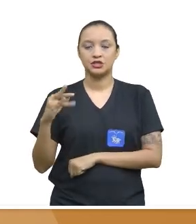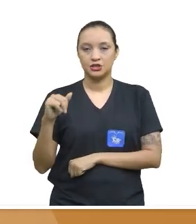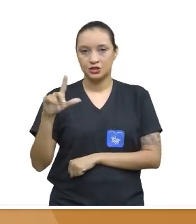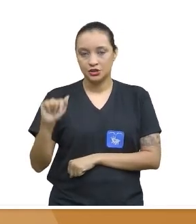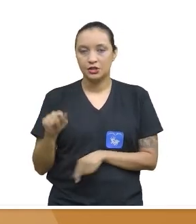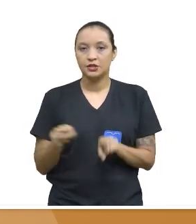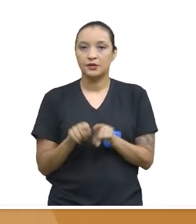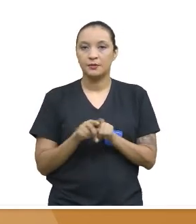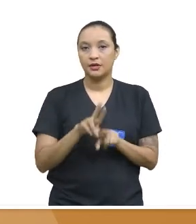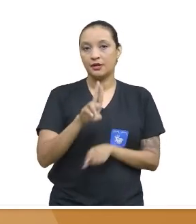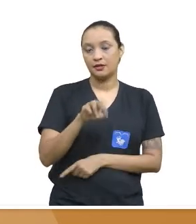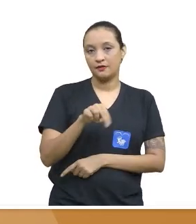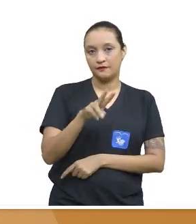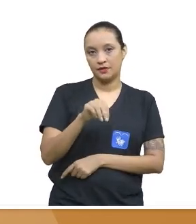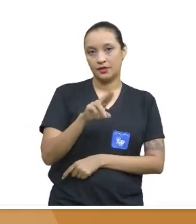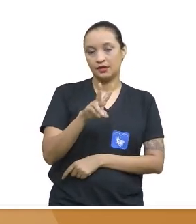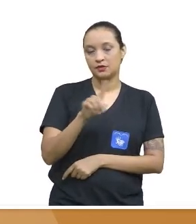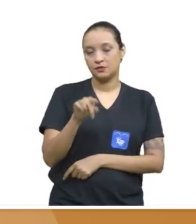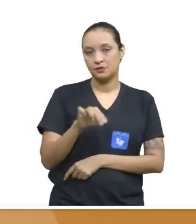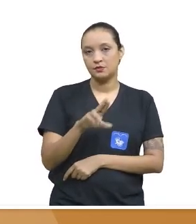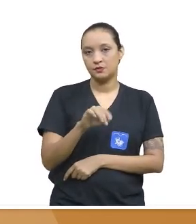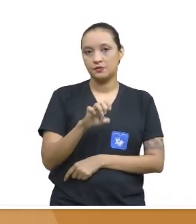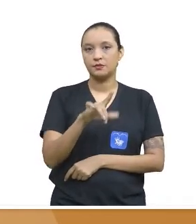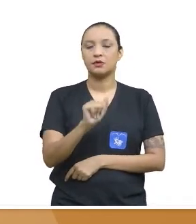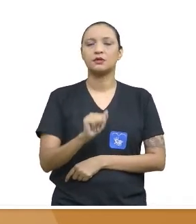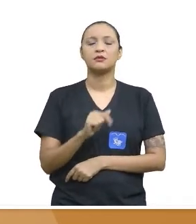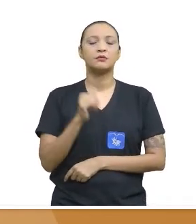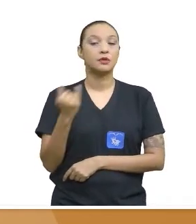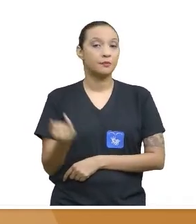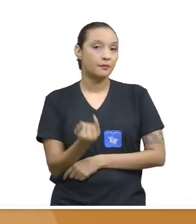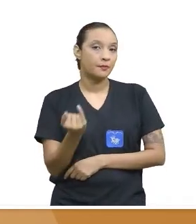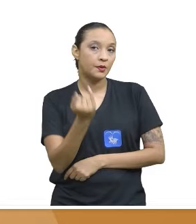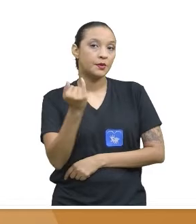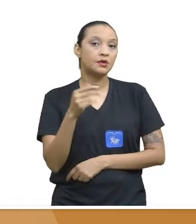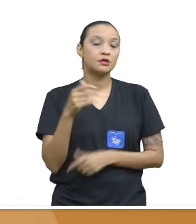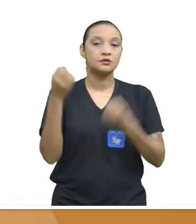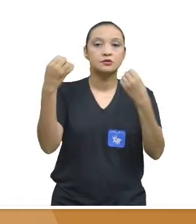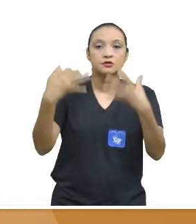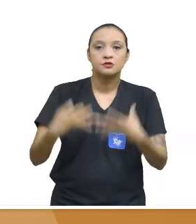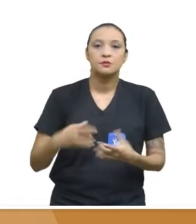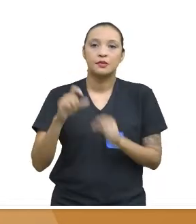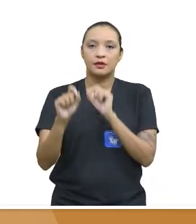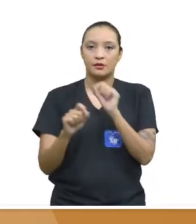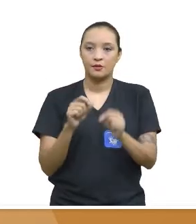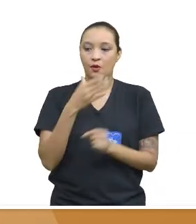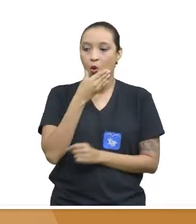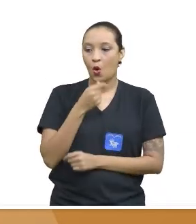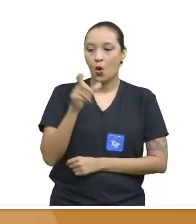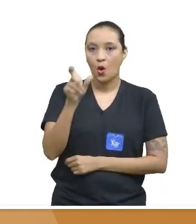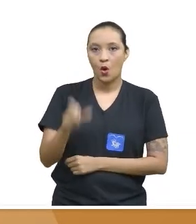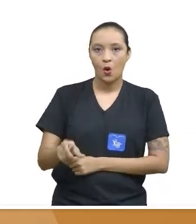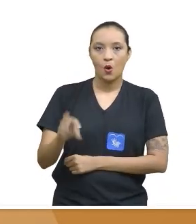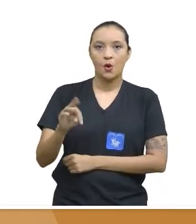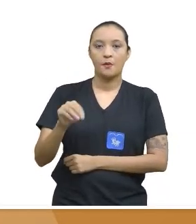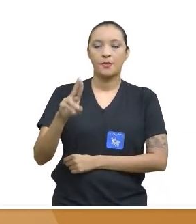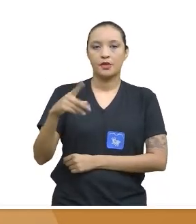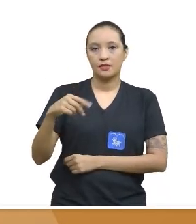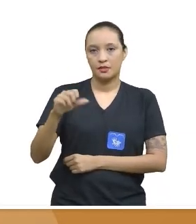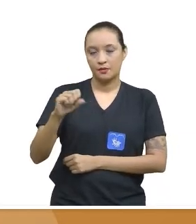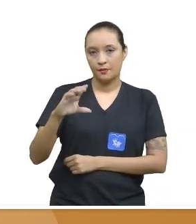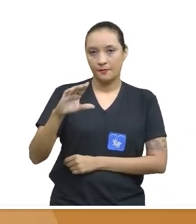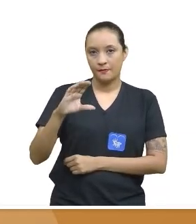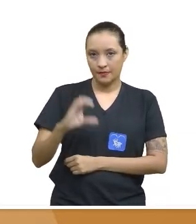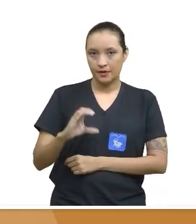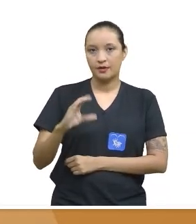importante para se falar de Tupac Amaru é que ele, de líder